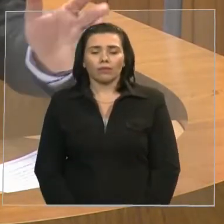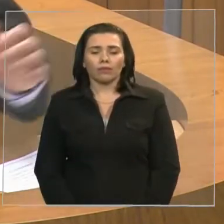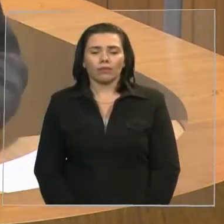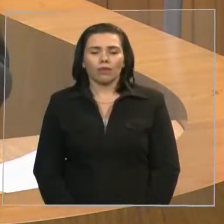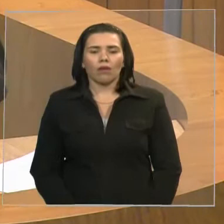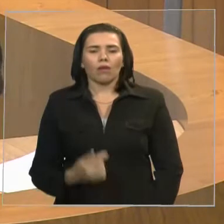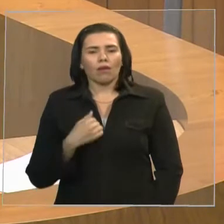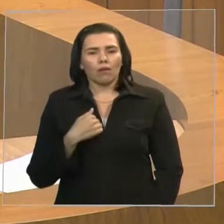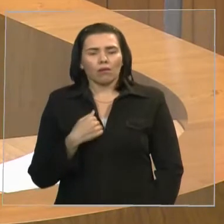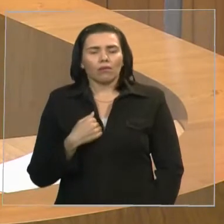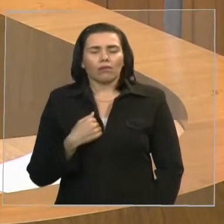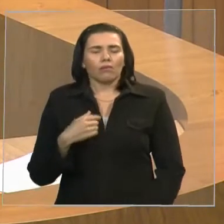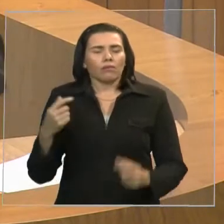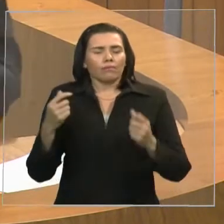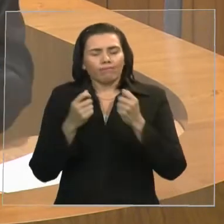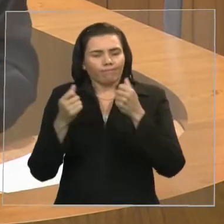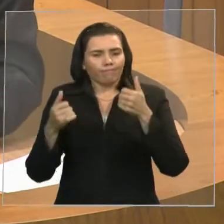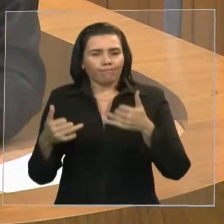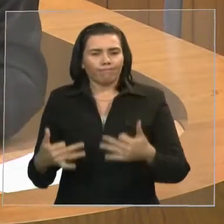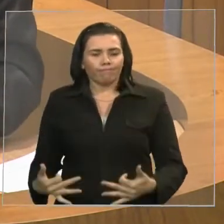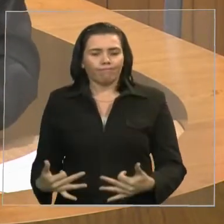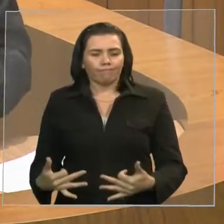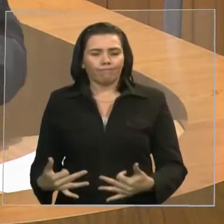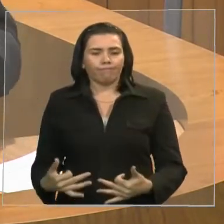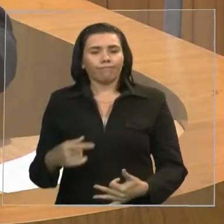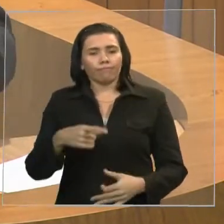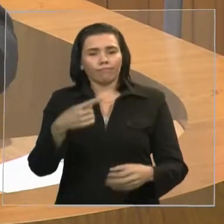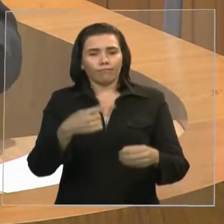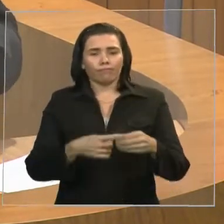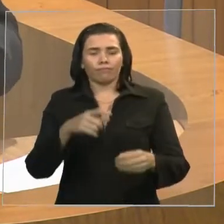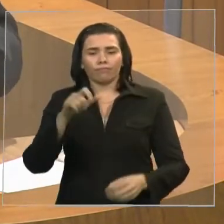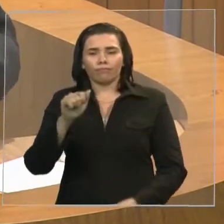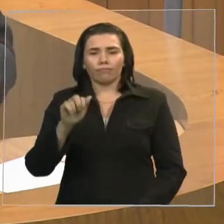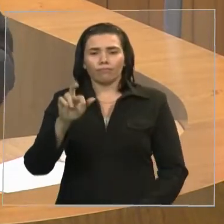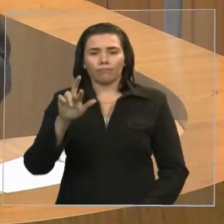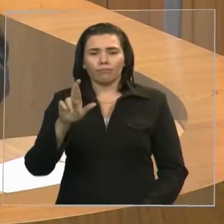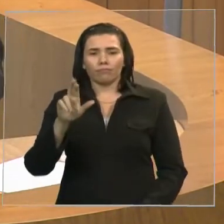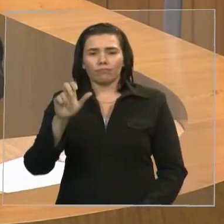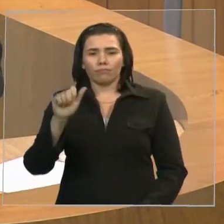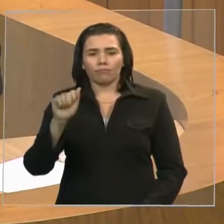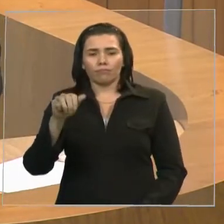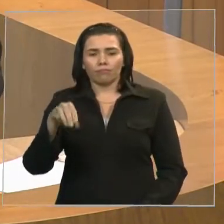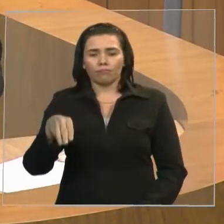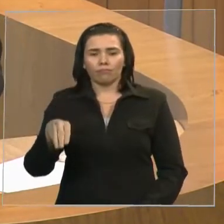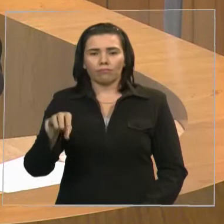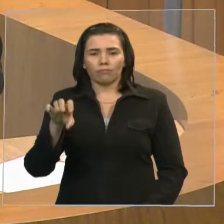enfatizar o município de Arame, município este que